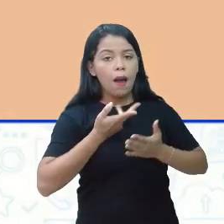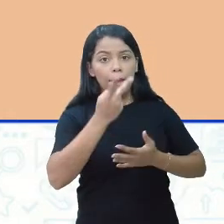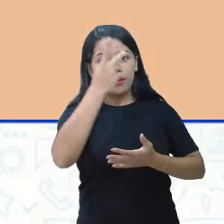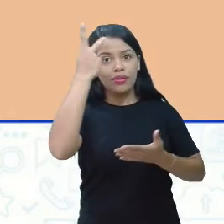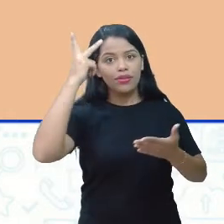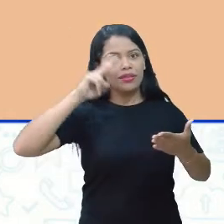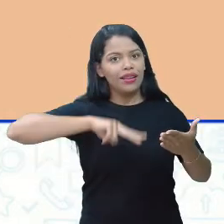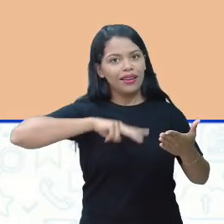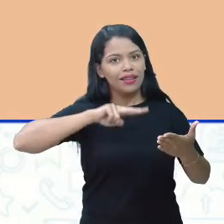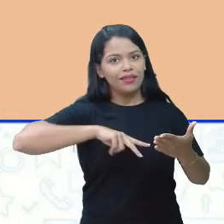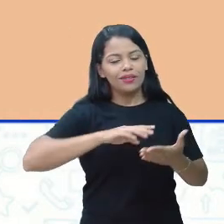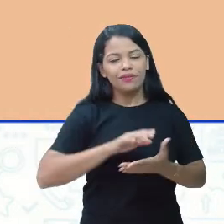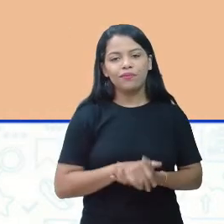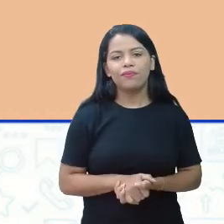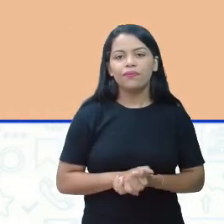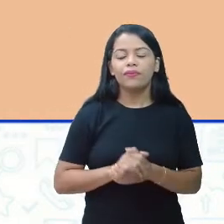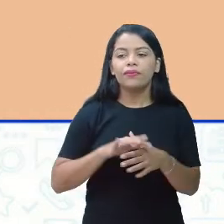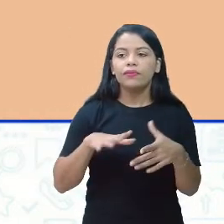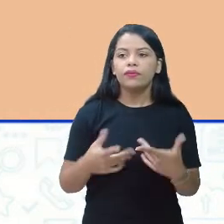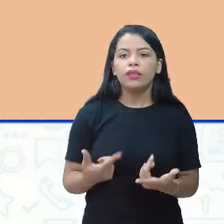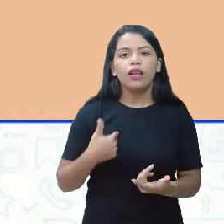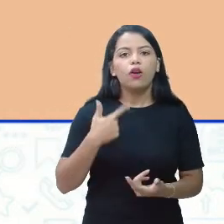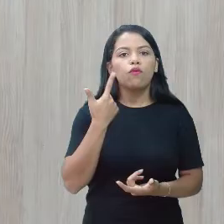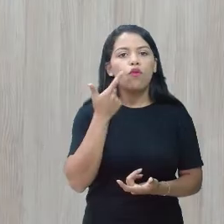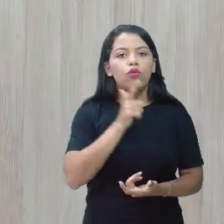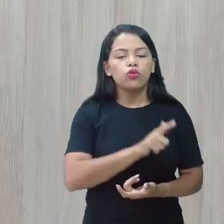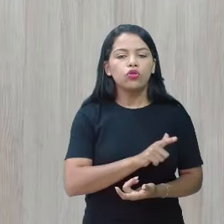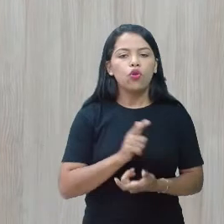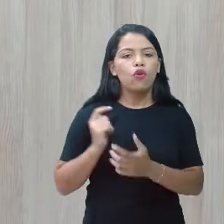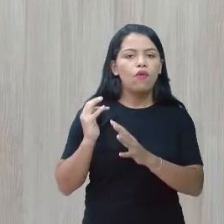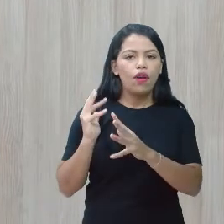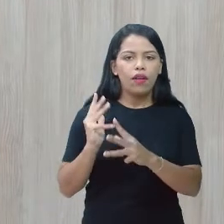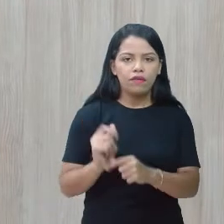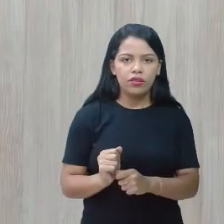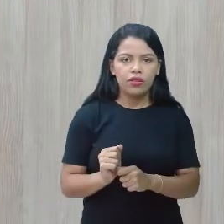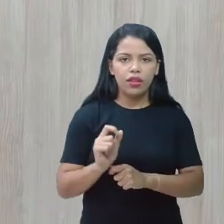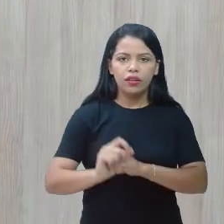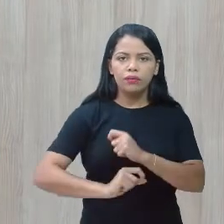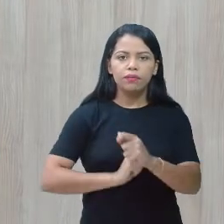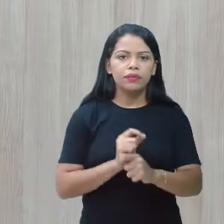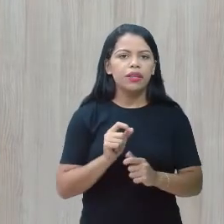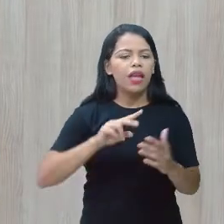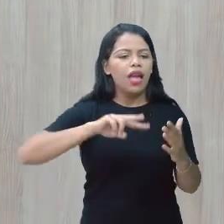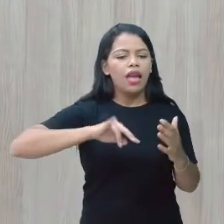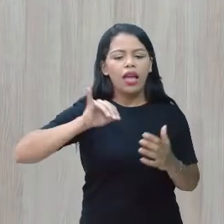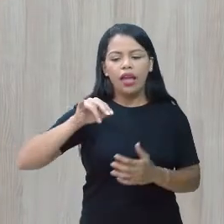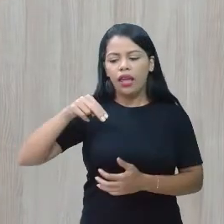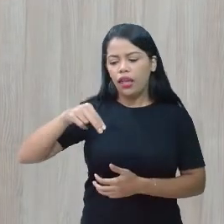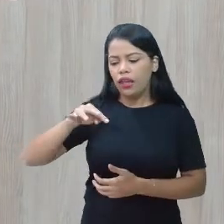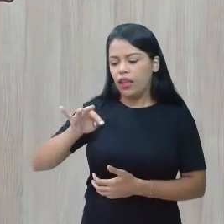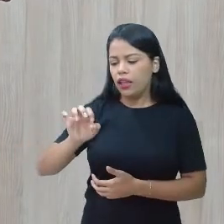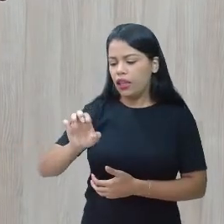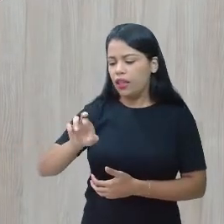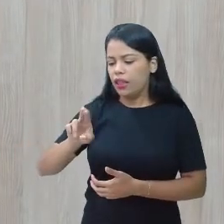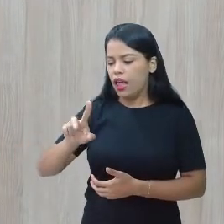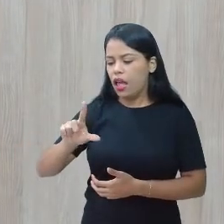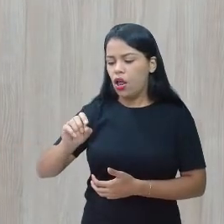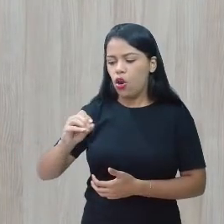interlocutor. E aí eu vou revisar novamente quem é o interlocutor. Vocês já